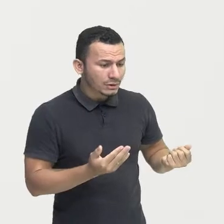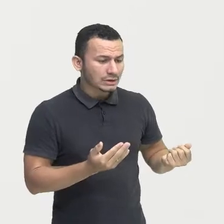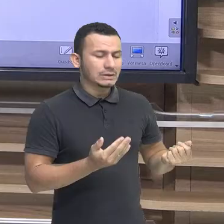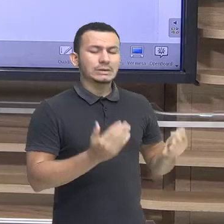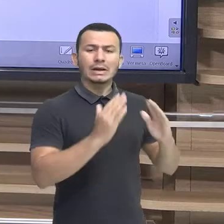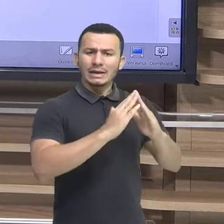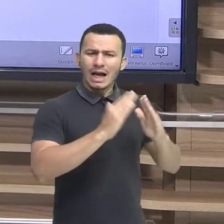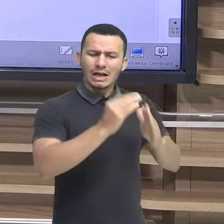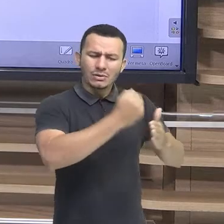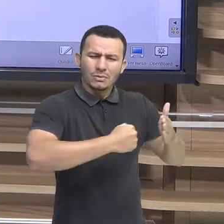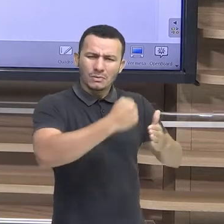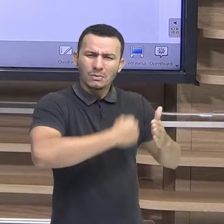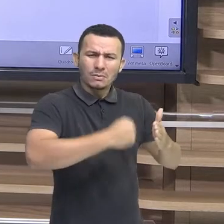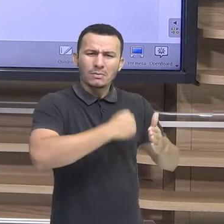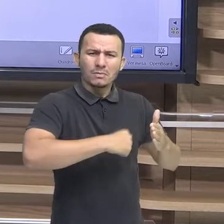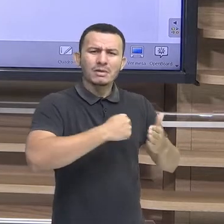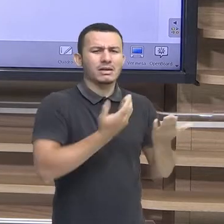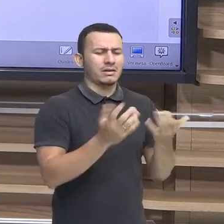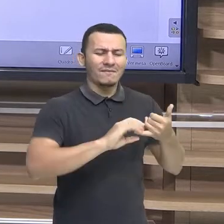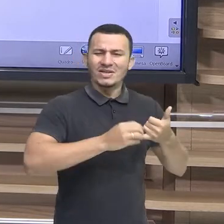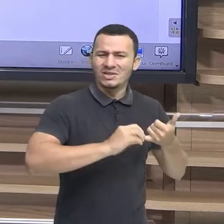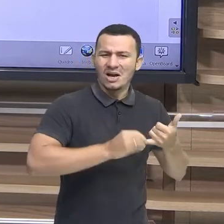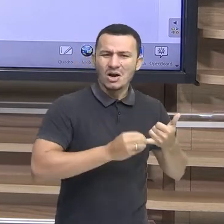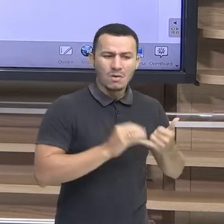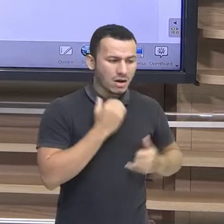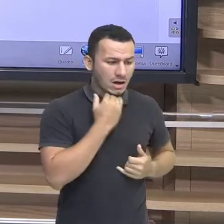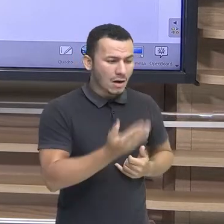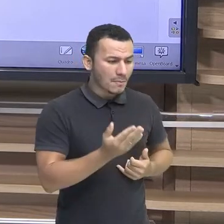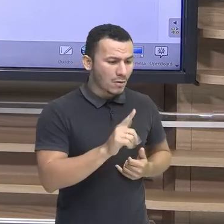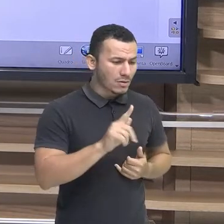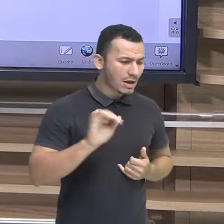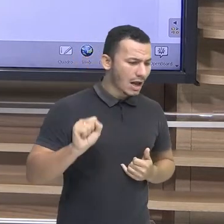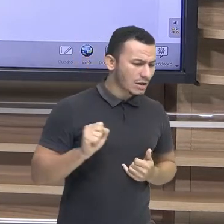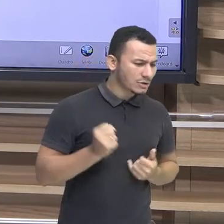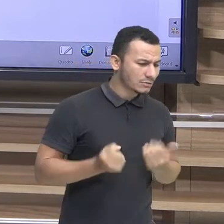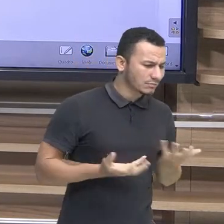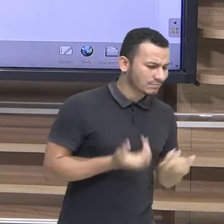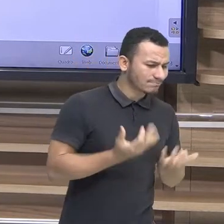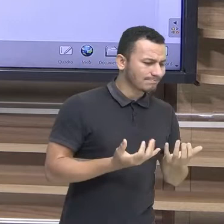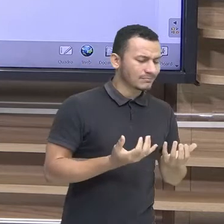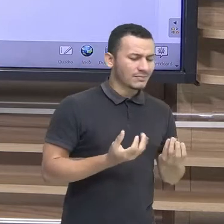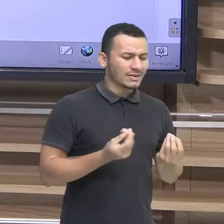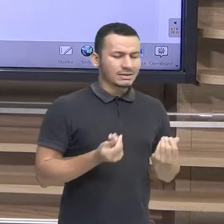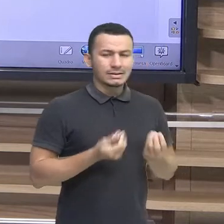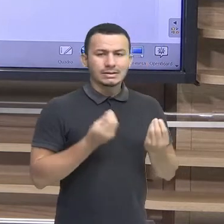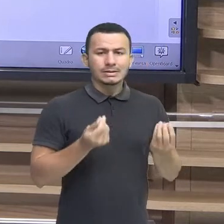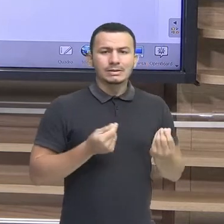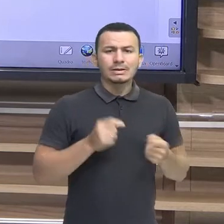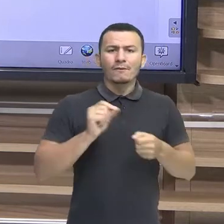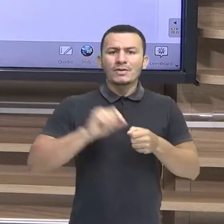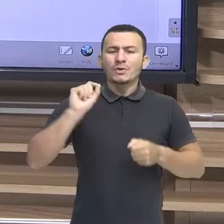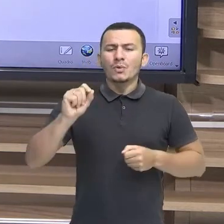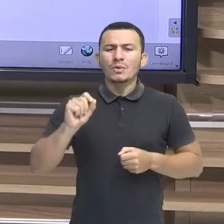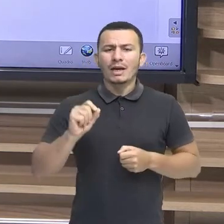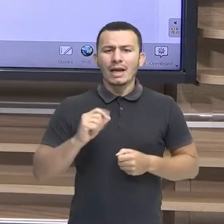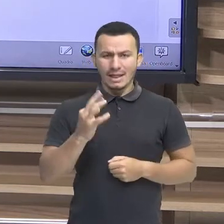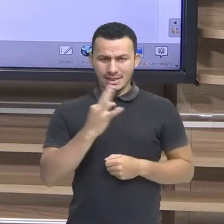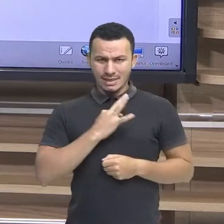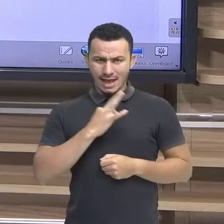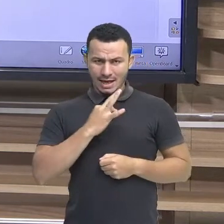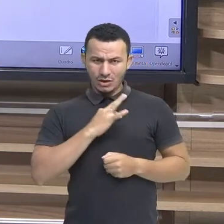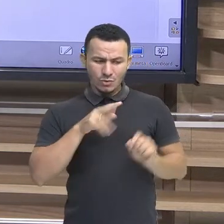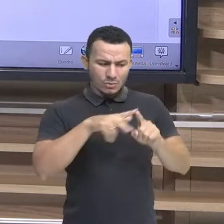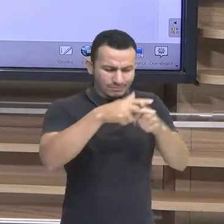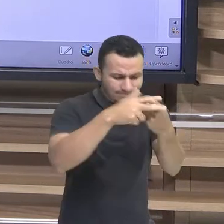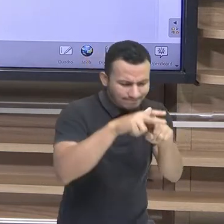casa. Você quer fazer o quê? O feijão. Já acabou o gás. Bom, o que eu tenho que fazer? Chamar um técnico para vir